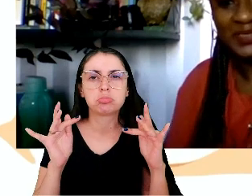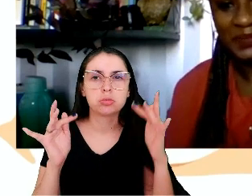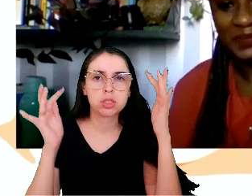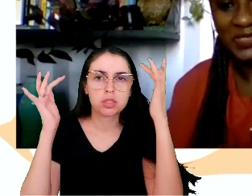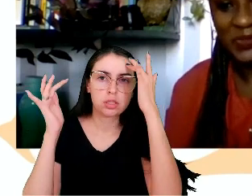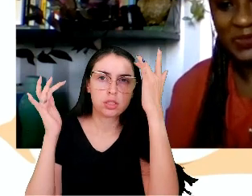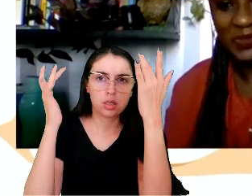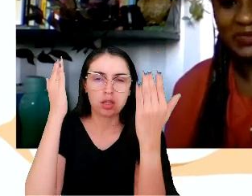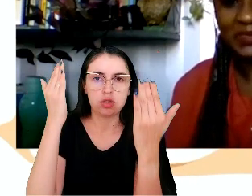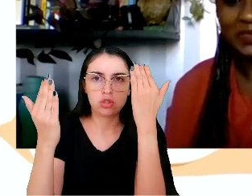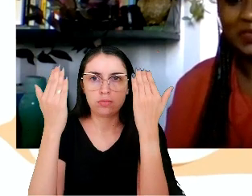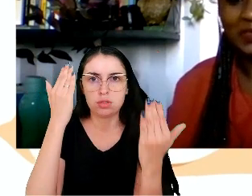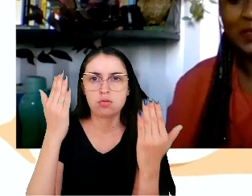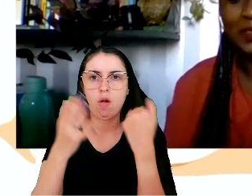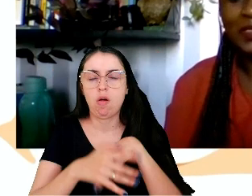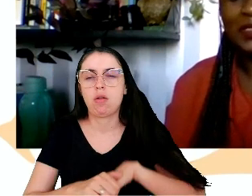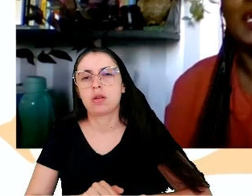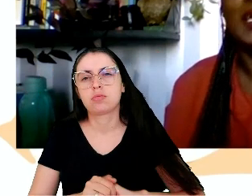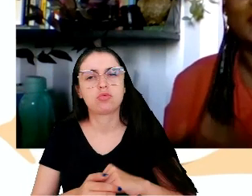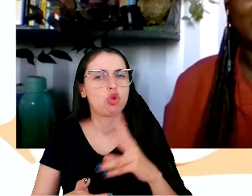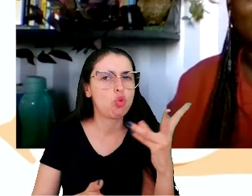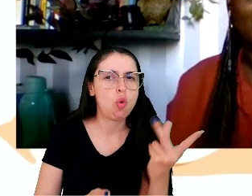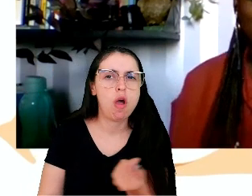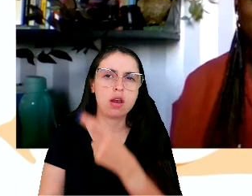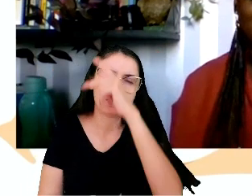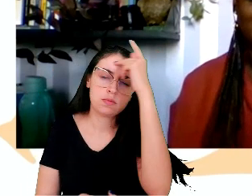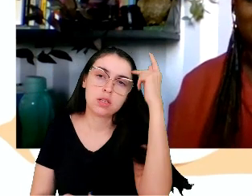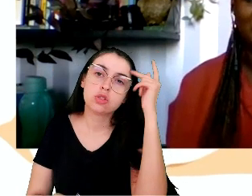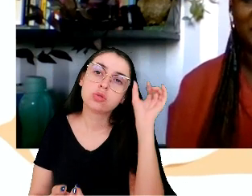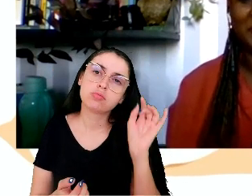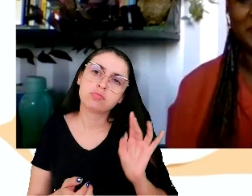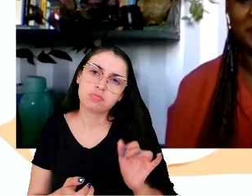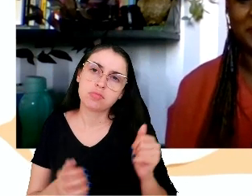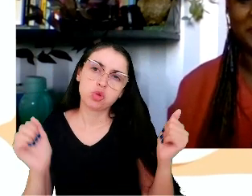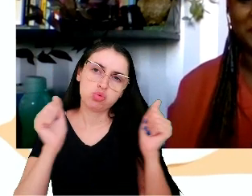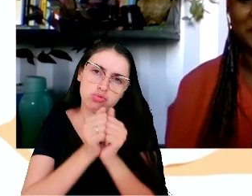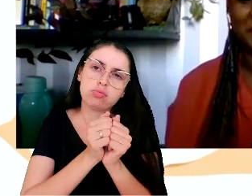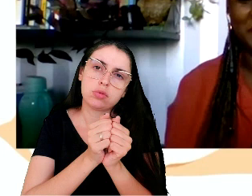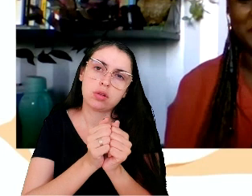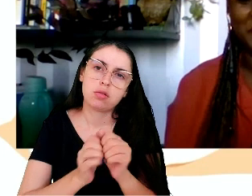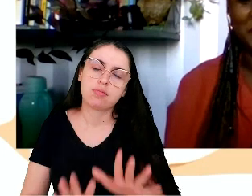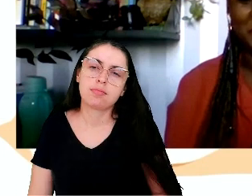de todas as pessoas, e ainda sermos lindas.